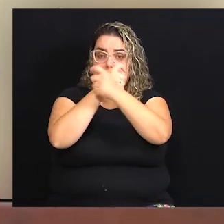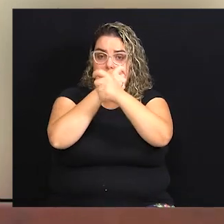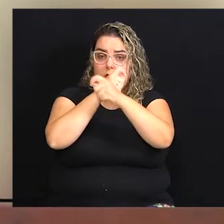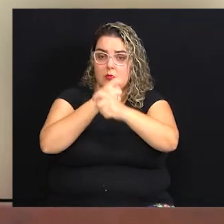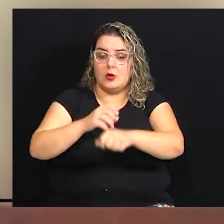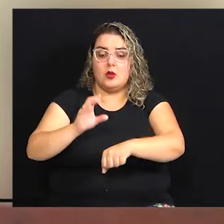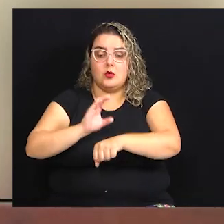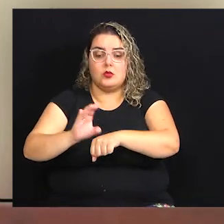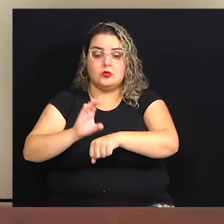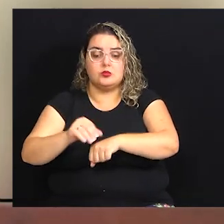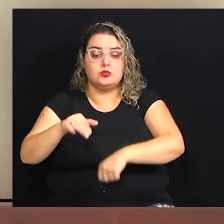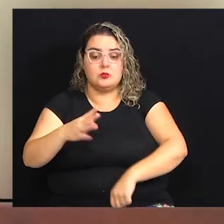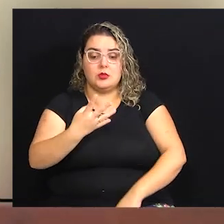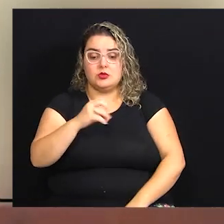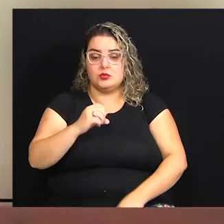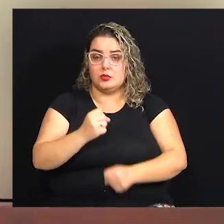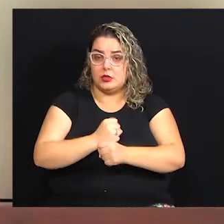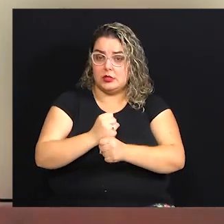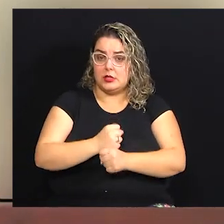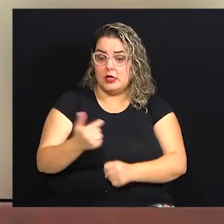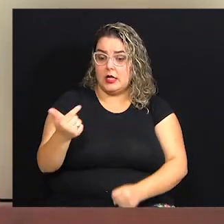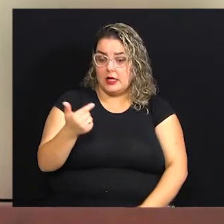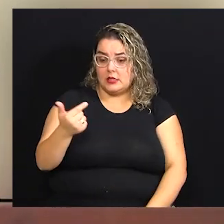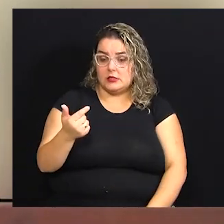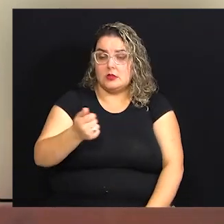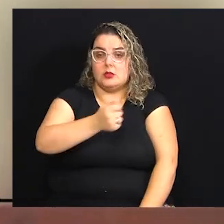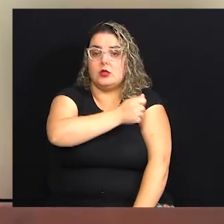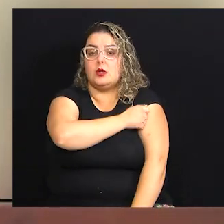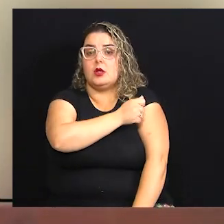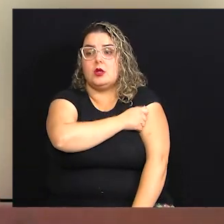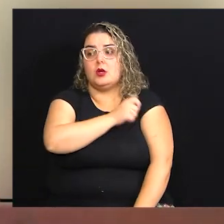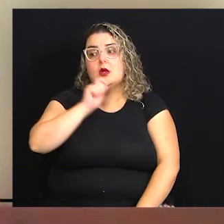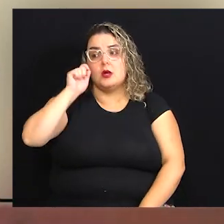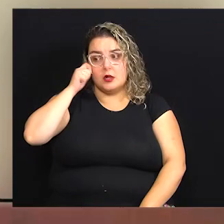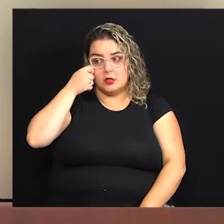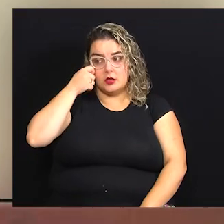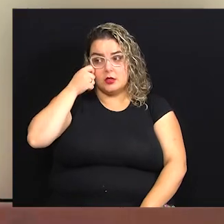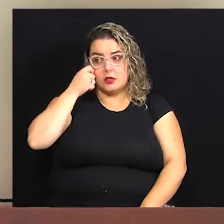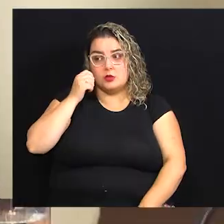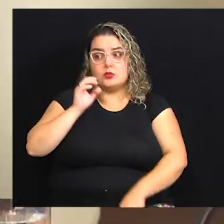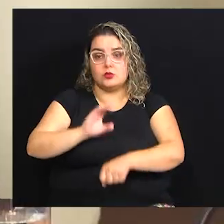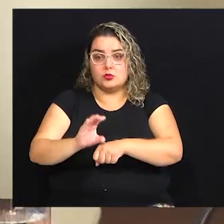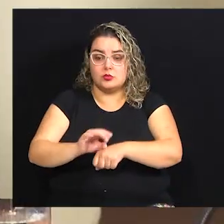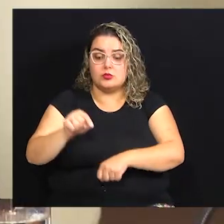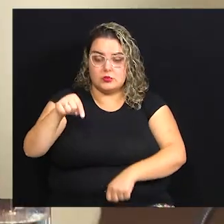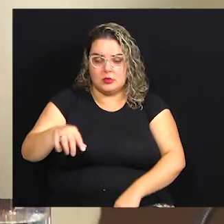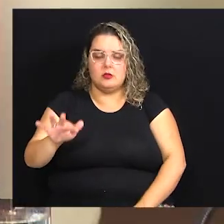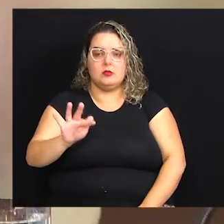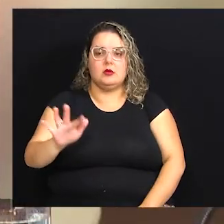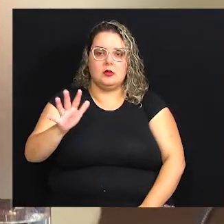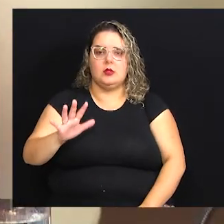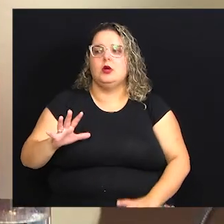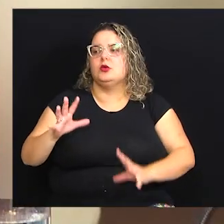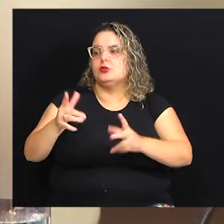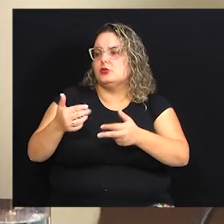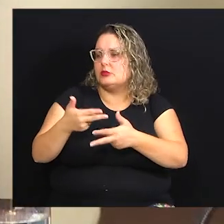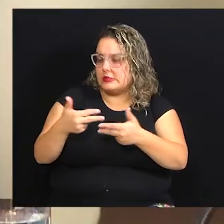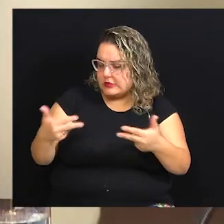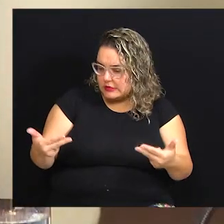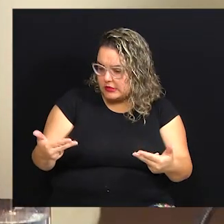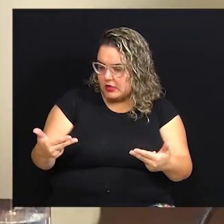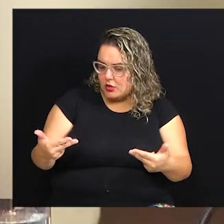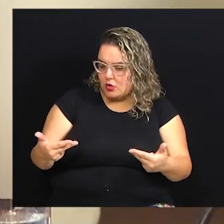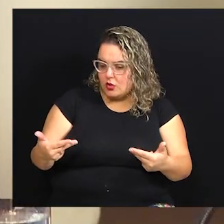um curso com mais de 40 anos, ela era a segunda aluna negra do curso na universidade. E, inclusive, toda essa coisa